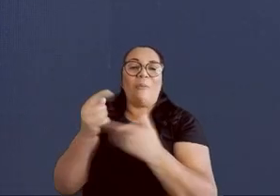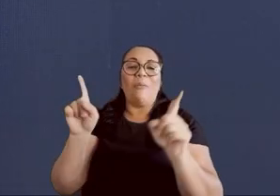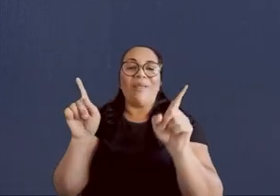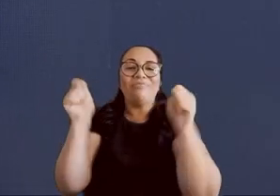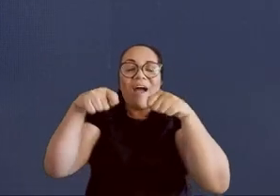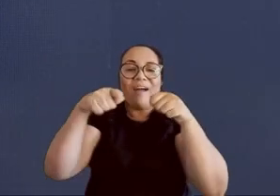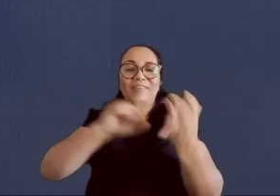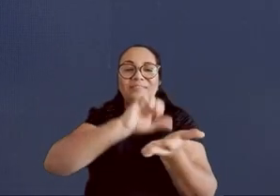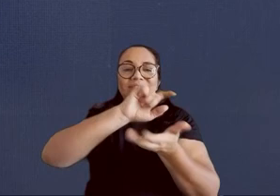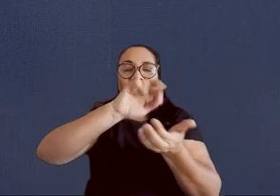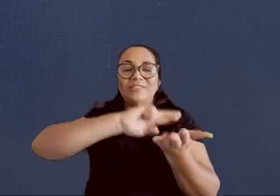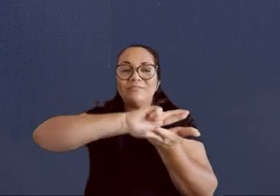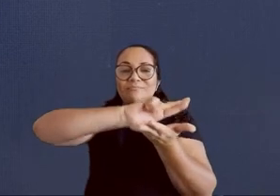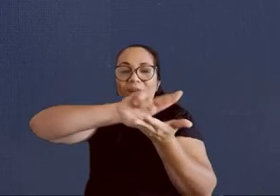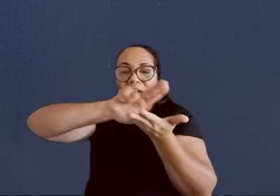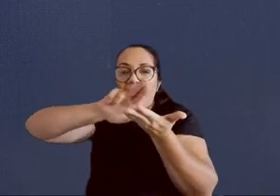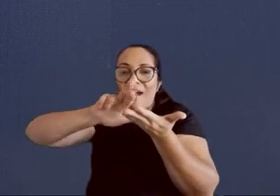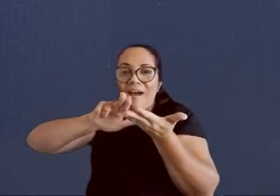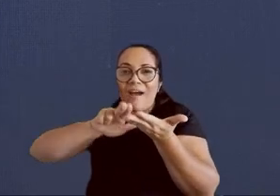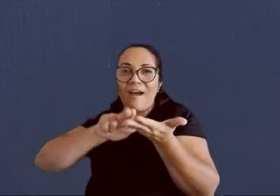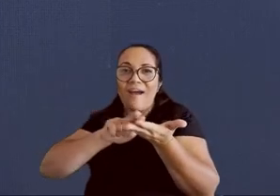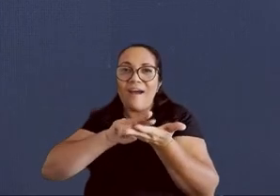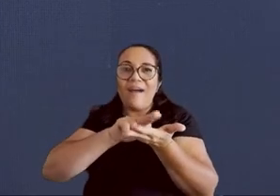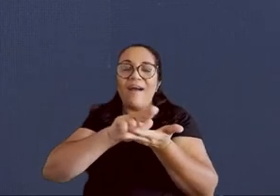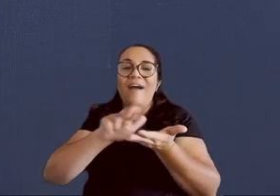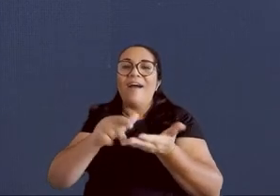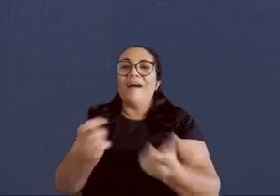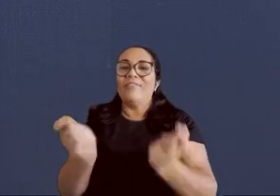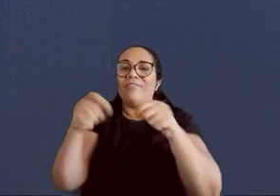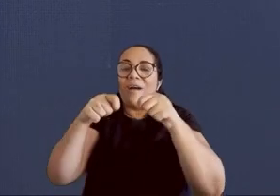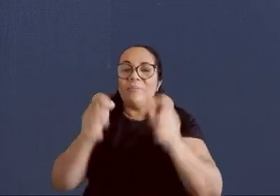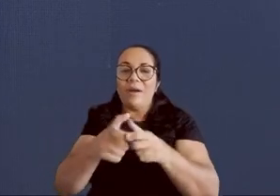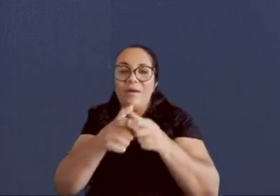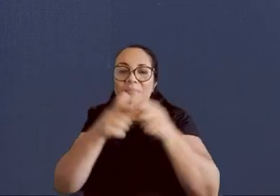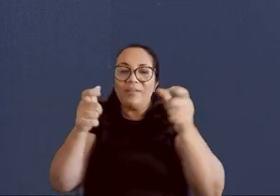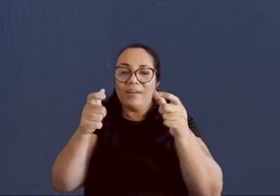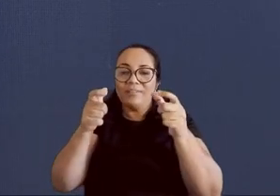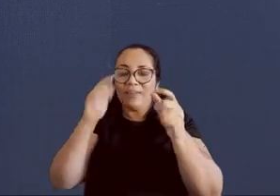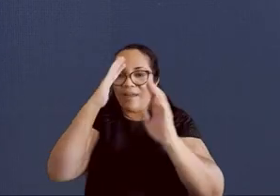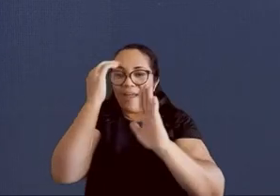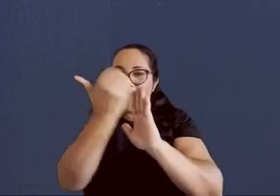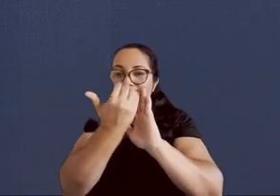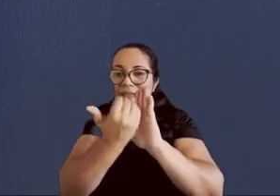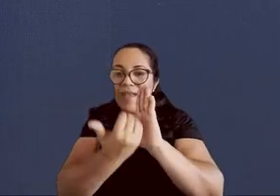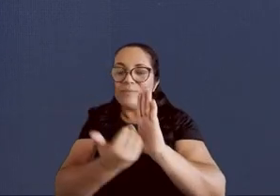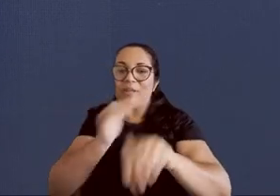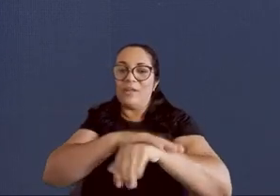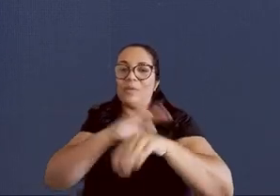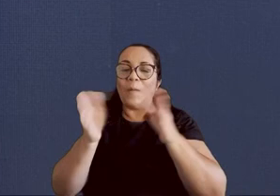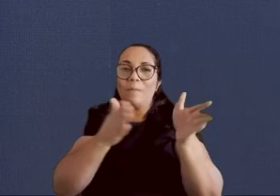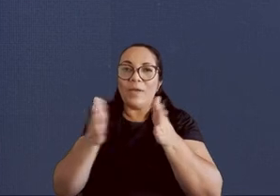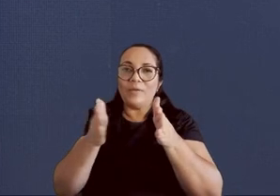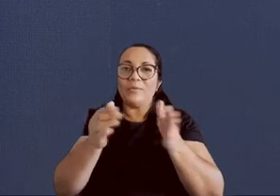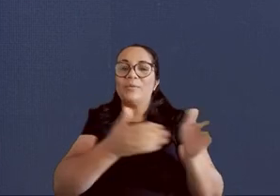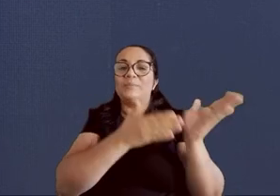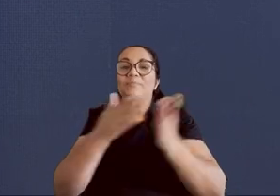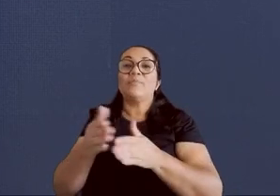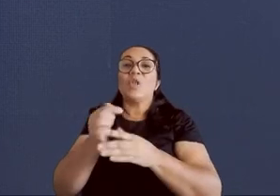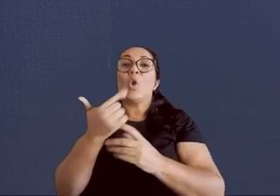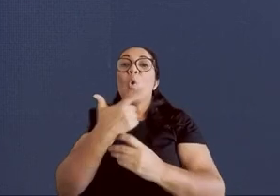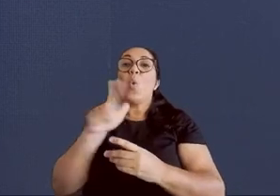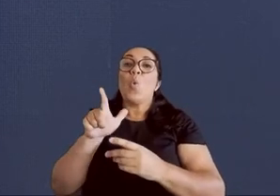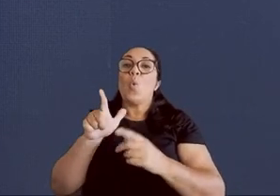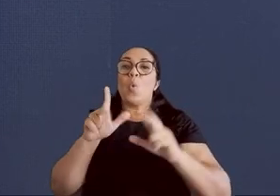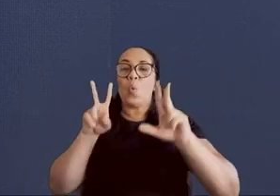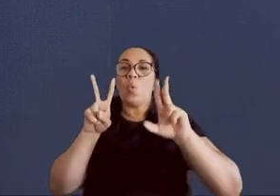limitar ao seu tamanho das disposições respeitando suas mandatos vamos voltar para um outro tema que a gente começou falando eu acho que